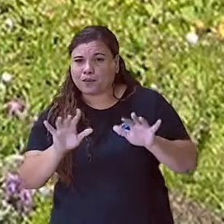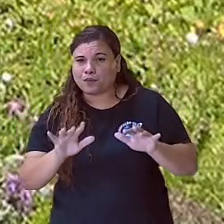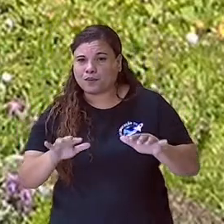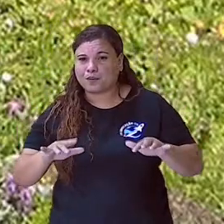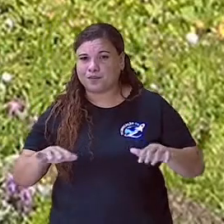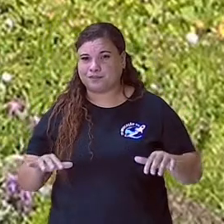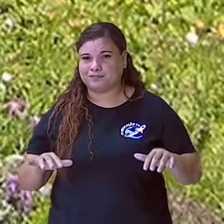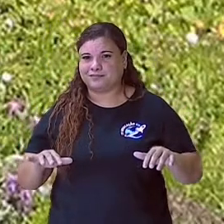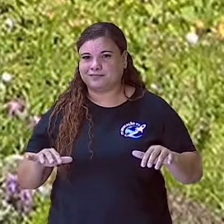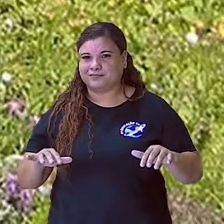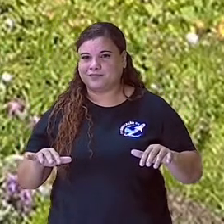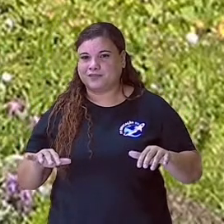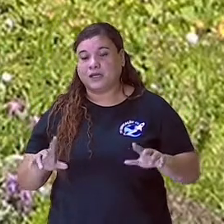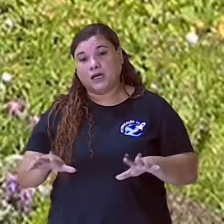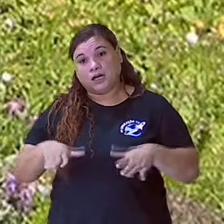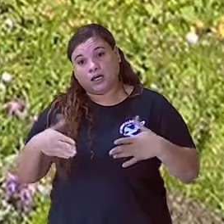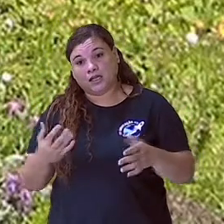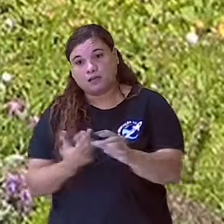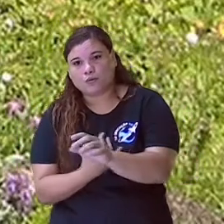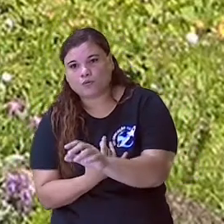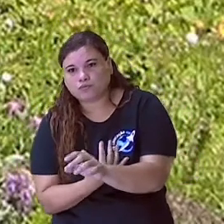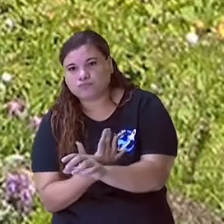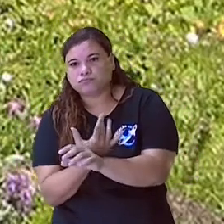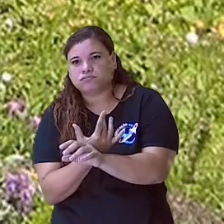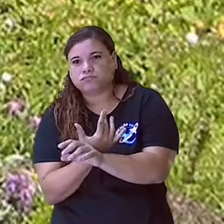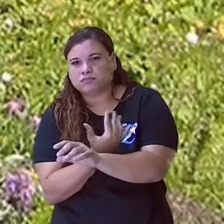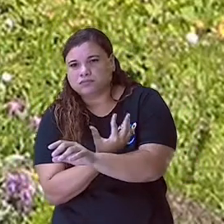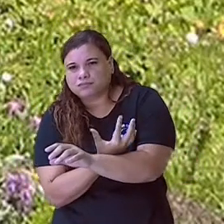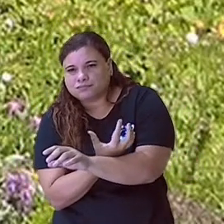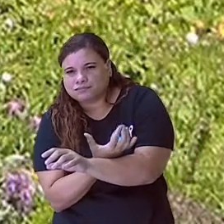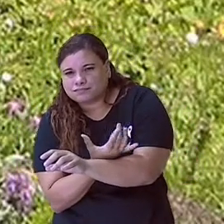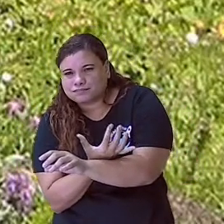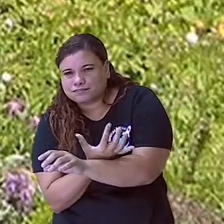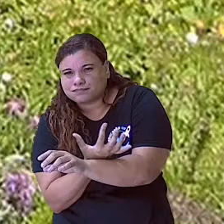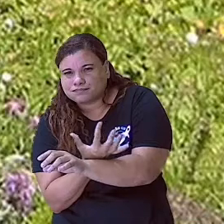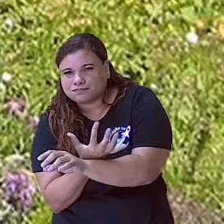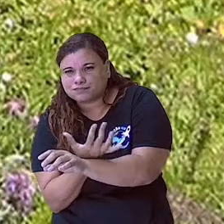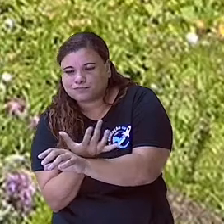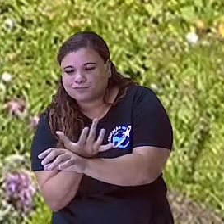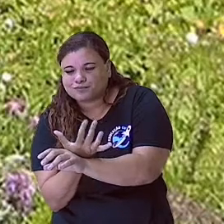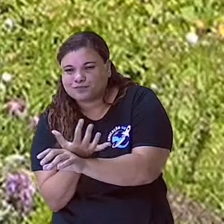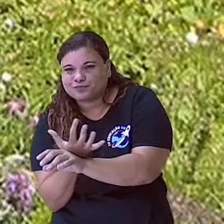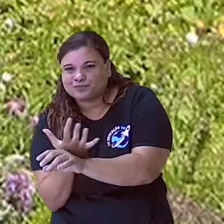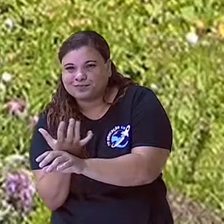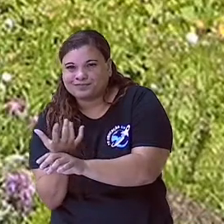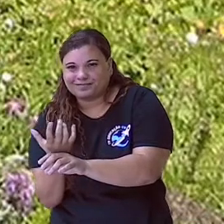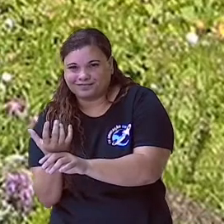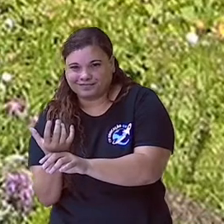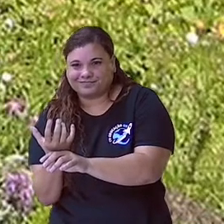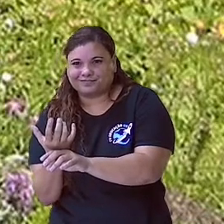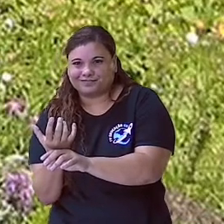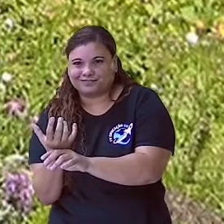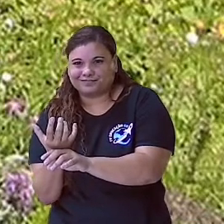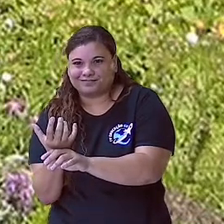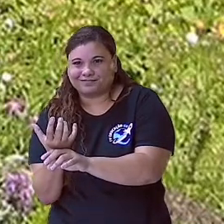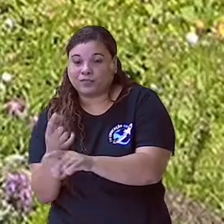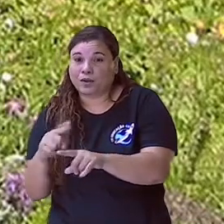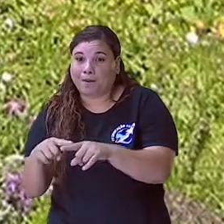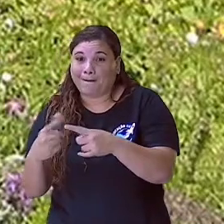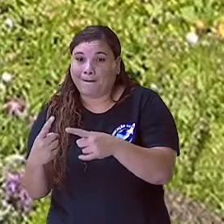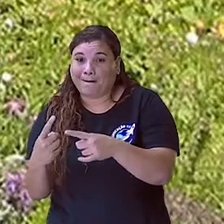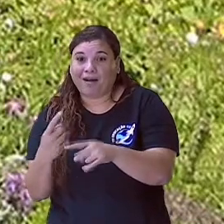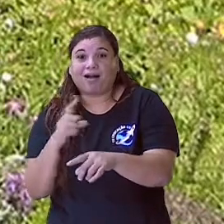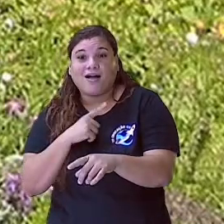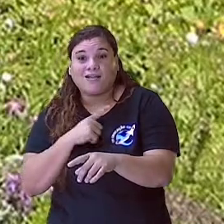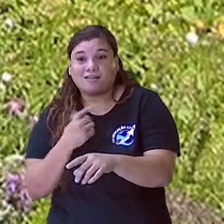que mostrava que os animais, eles quebravam o gelo para comer a grama que estava ali embaixo. Porque ela